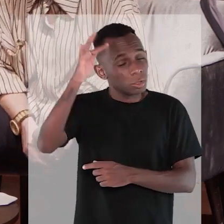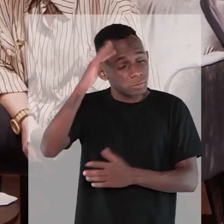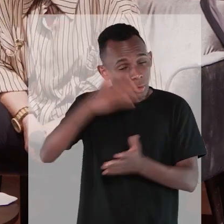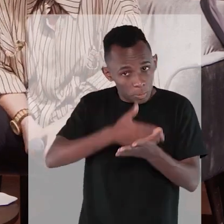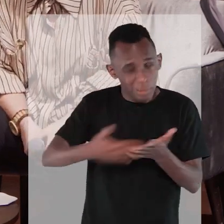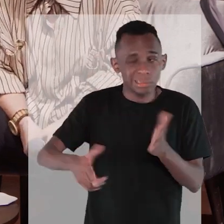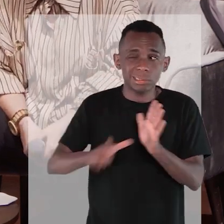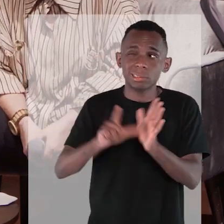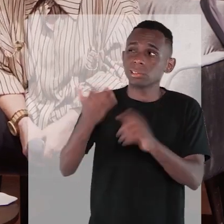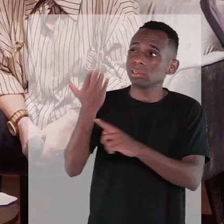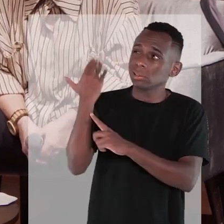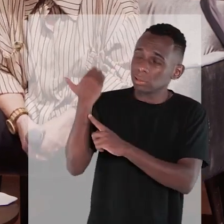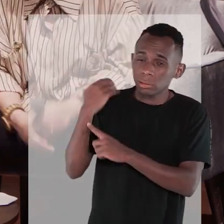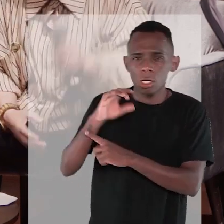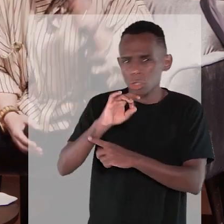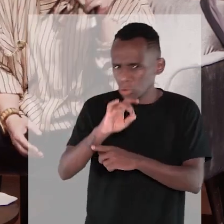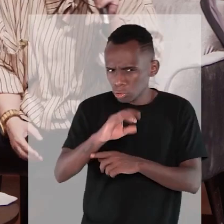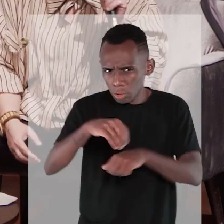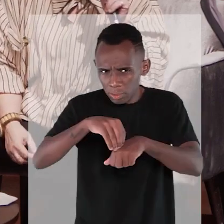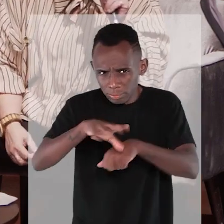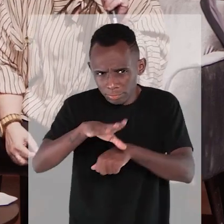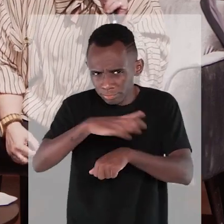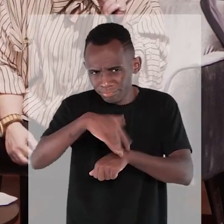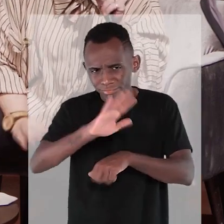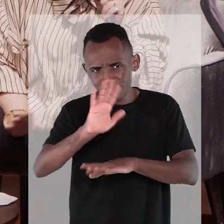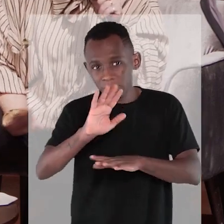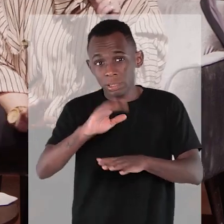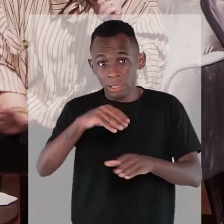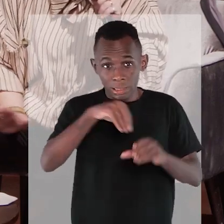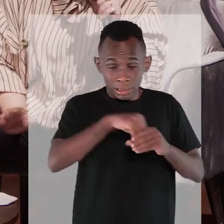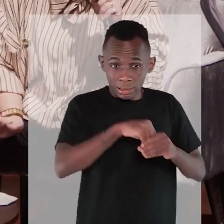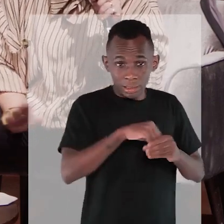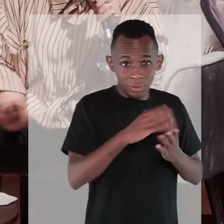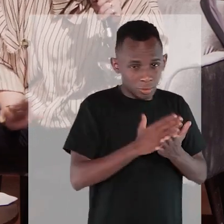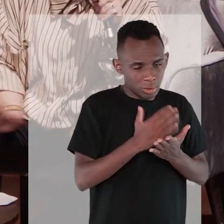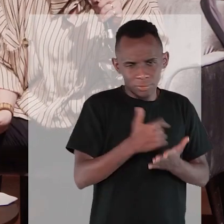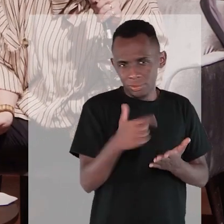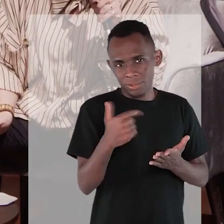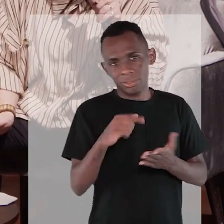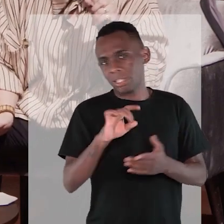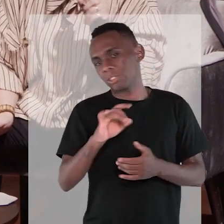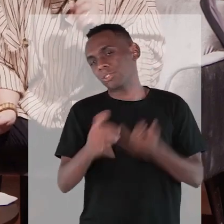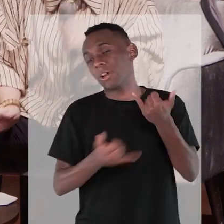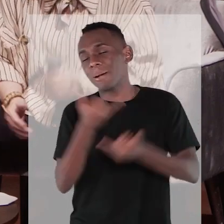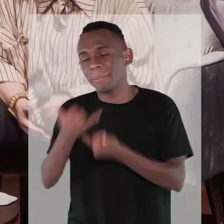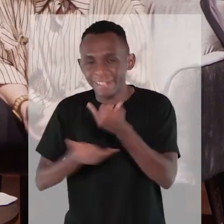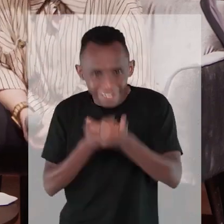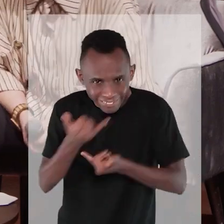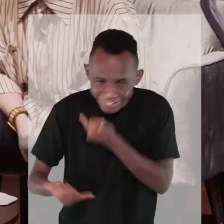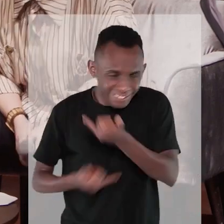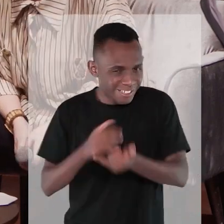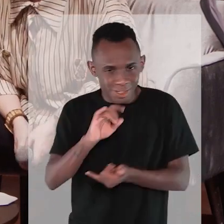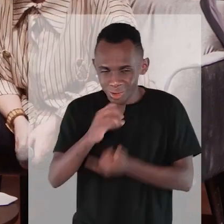nessa reflexão. Mas isso é só para passar... Isso não está, né, no livro, tá, gente? Vocês podem isso ler. Isso é uma brincadeira, claro.